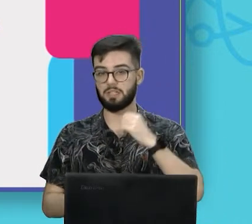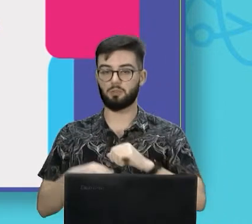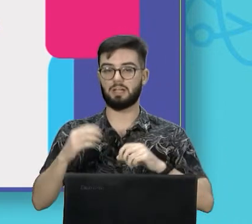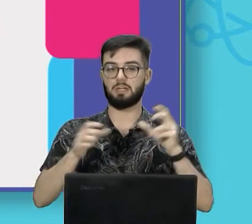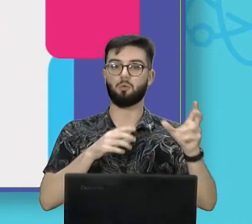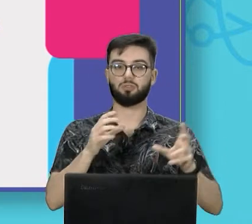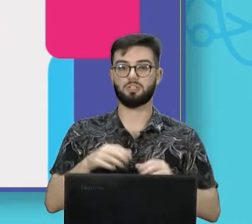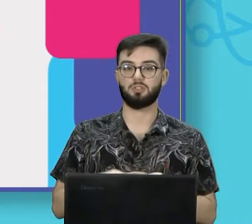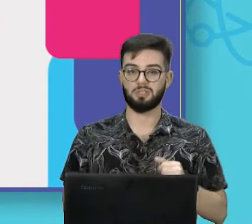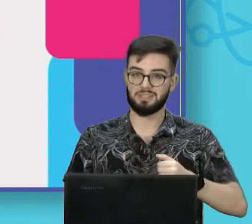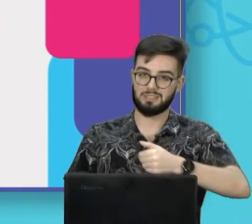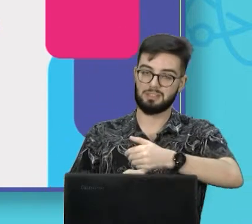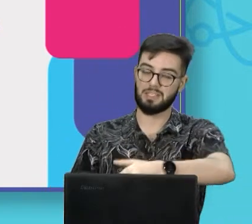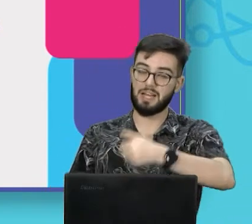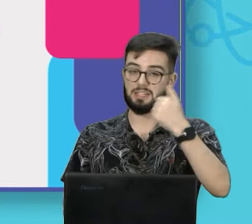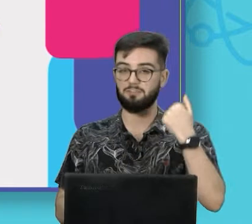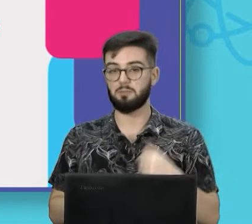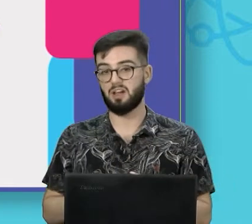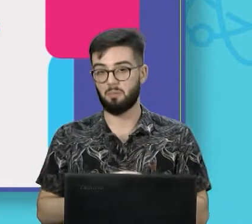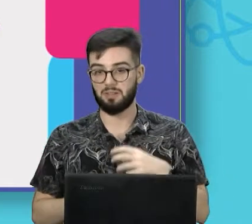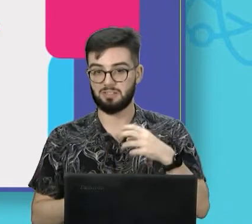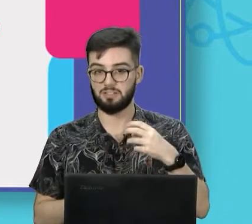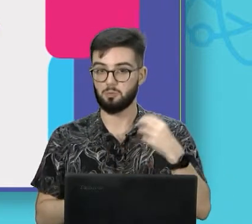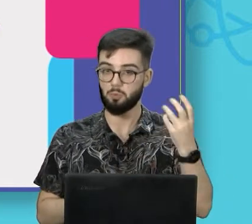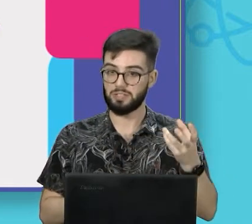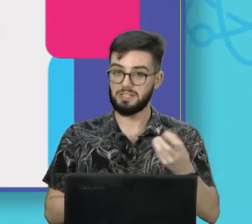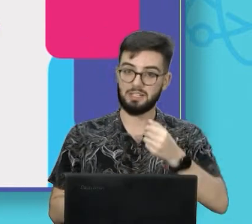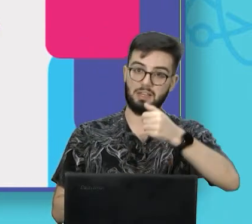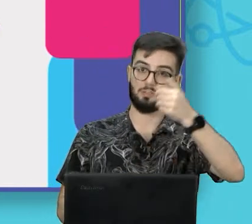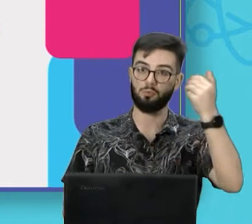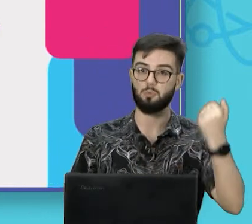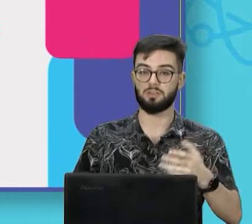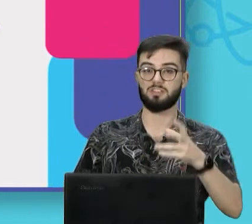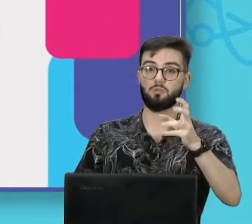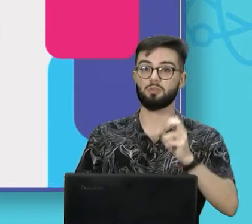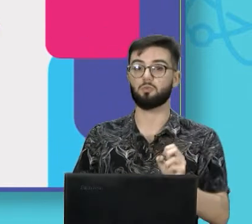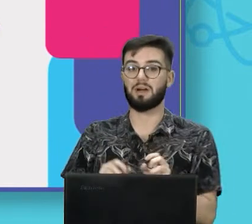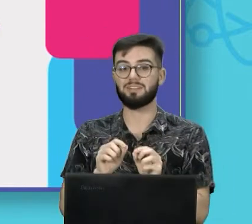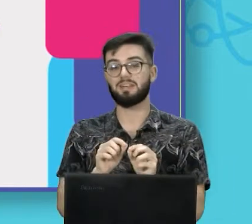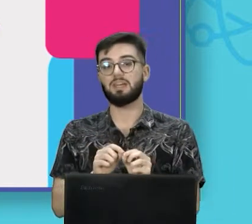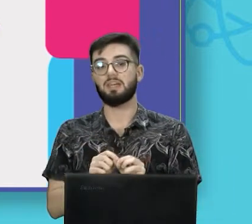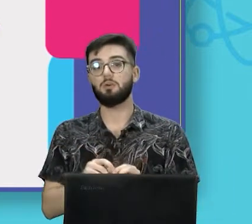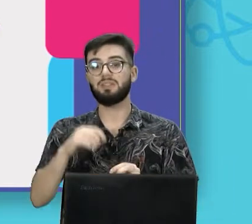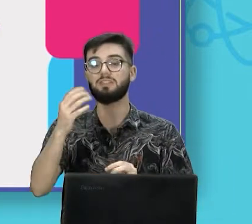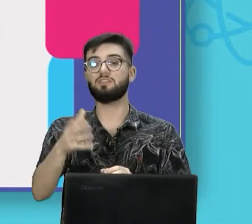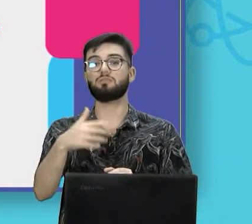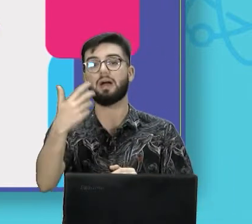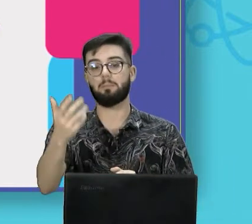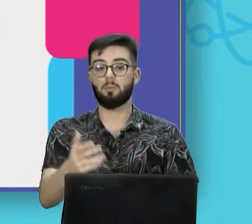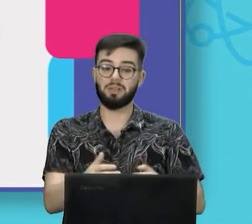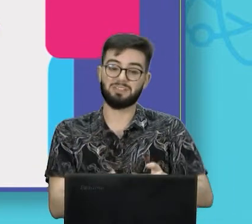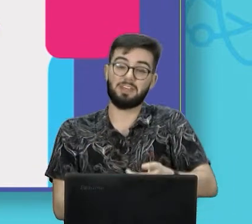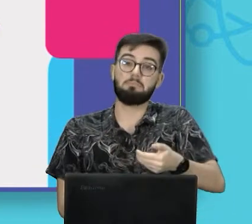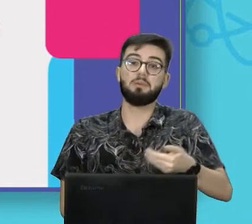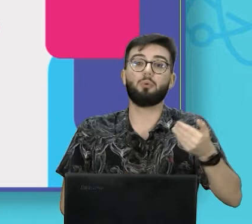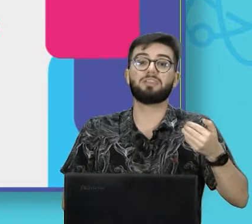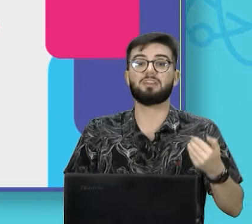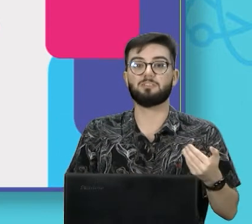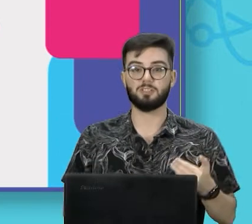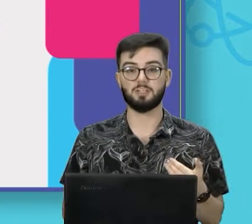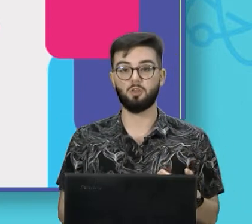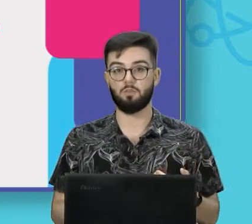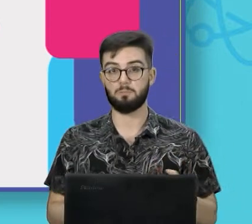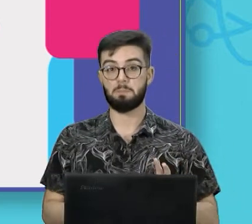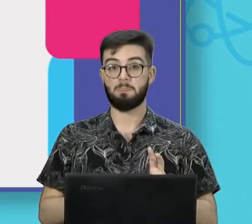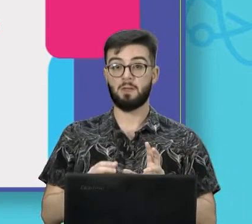proclamação da república né todo aquele contexto de tirar a família real brasileira no poder não é nada do Pedro Segundo e tudo mais e o início da República se dá